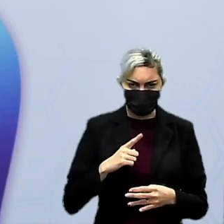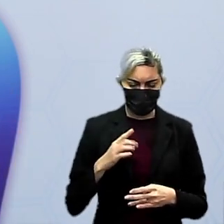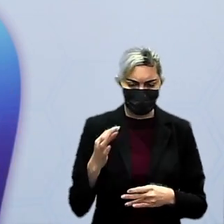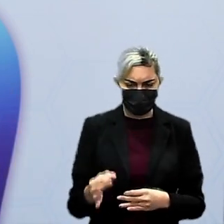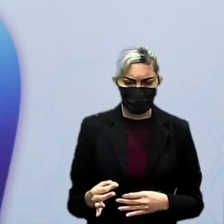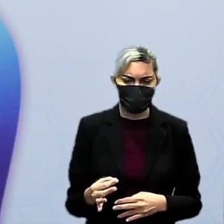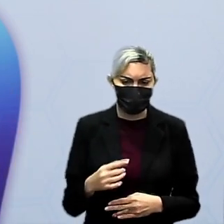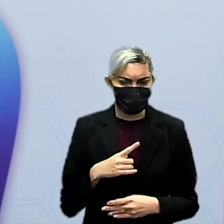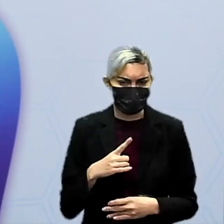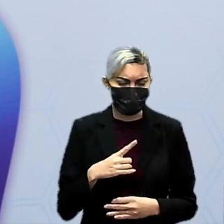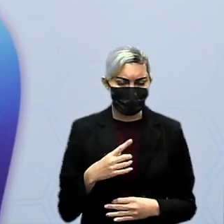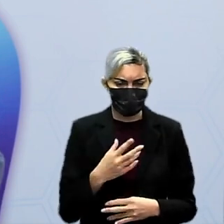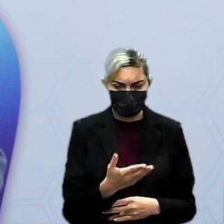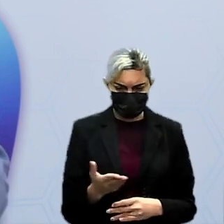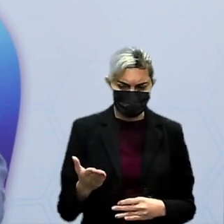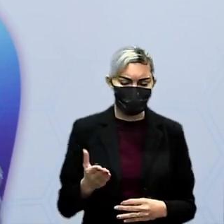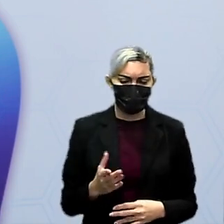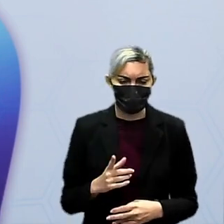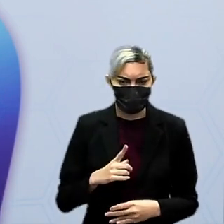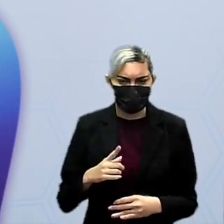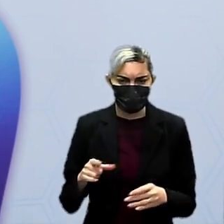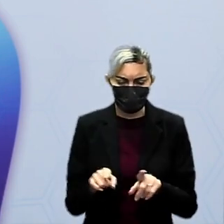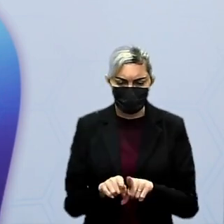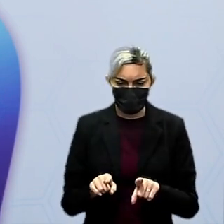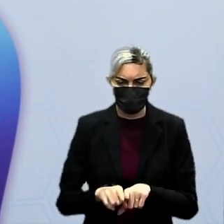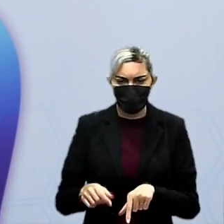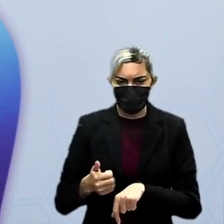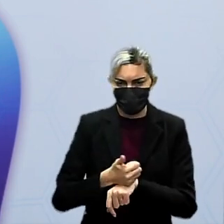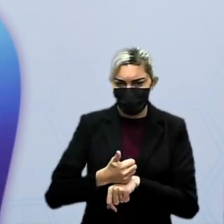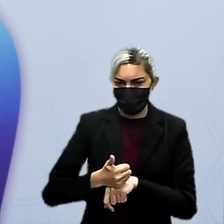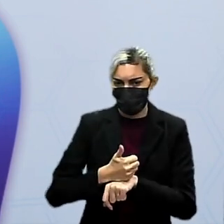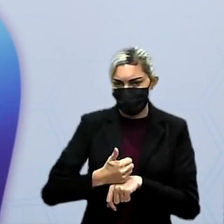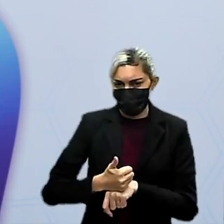certo? Nesse aspecto. Então, esse também é um profissional aí que